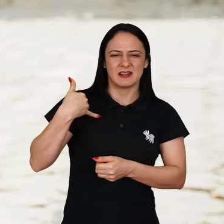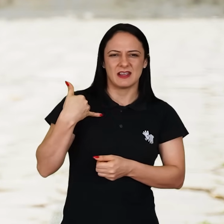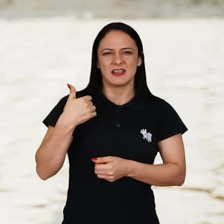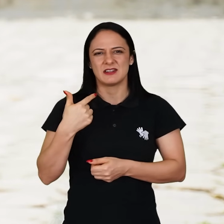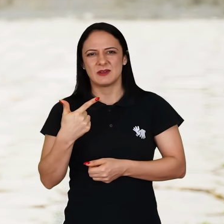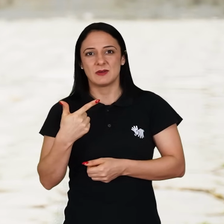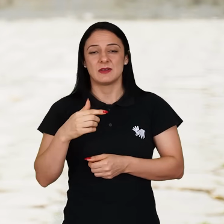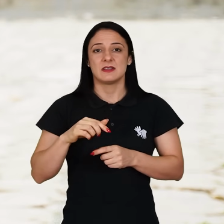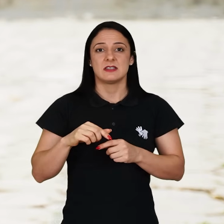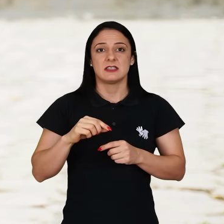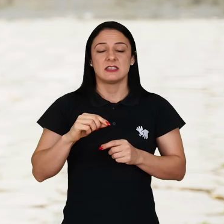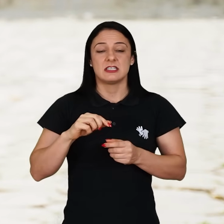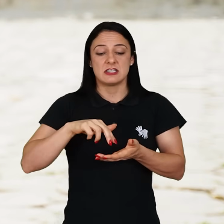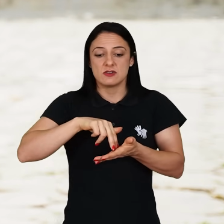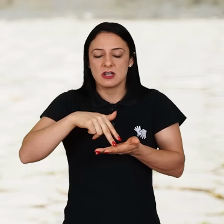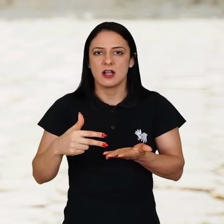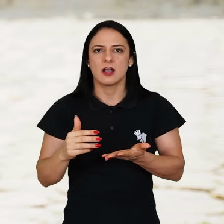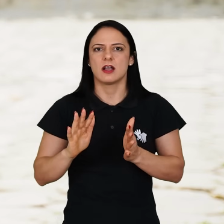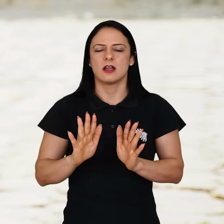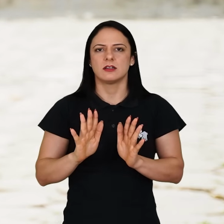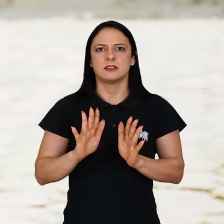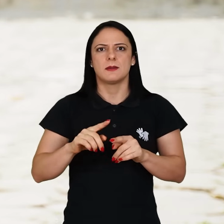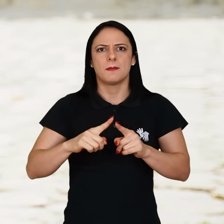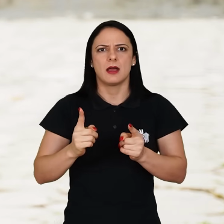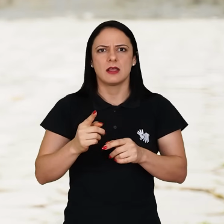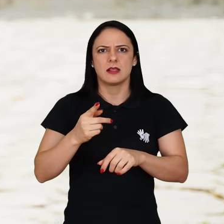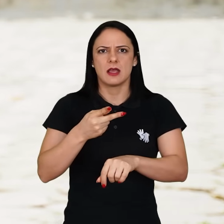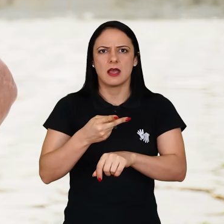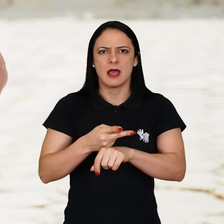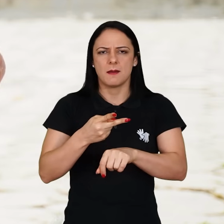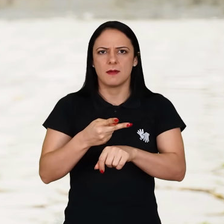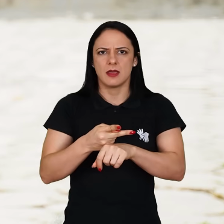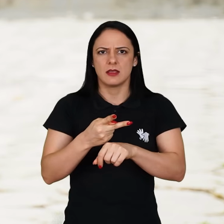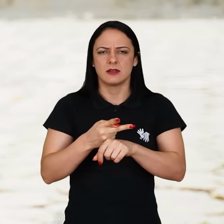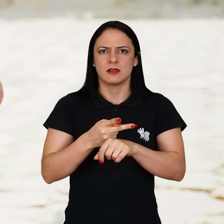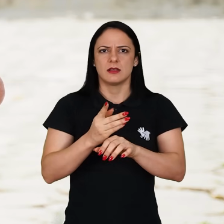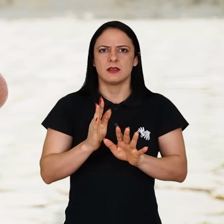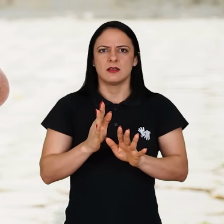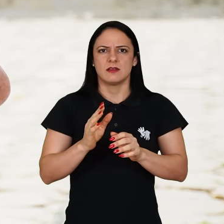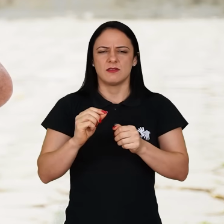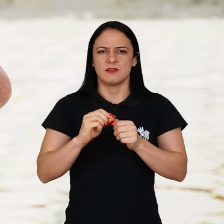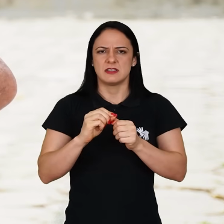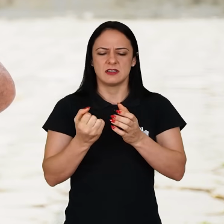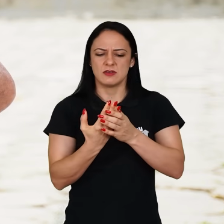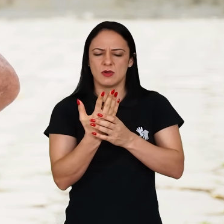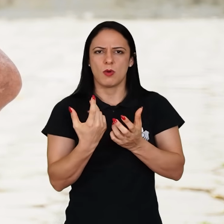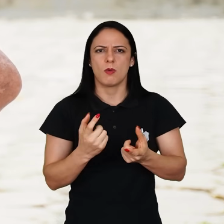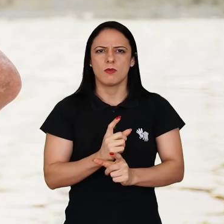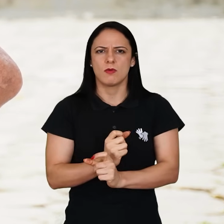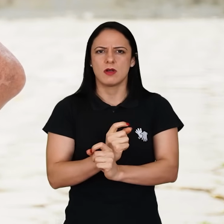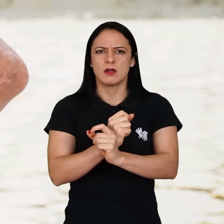1 ano e pouco, 2 anos e caí em cima de uma pedra. E a pedra que tinha um fico furou, que assim, deu um tumor